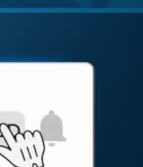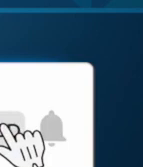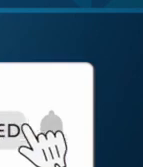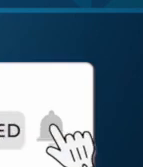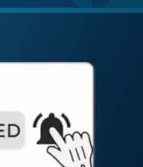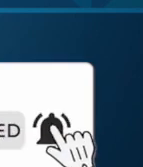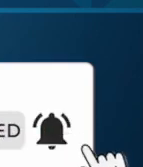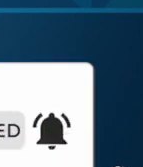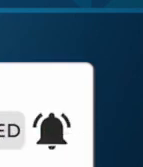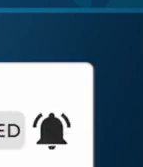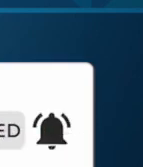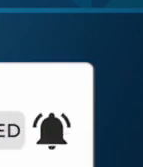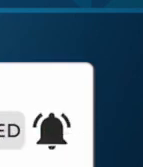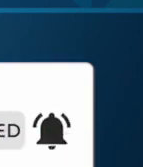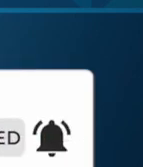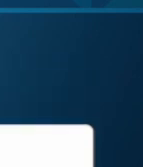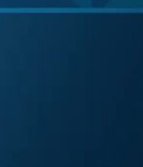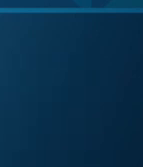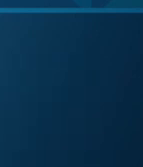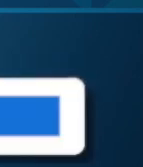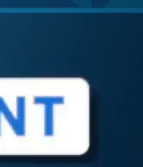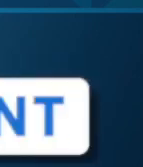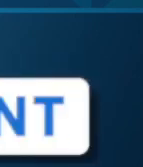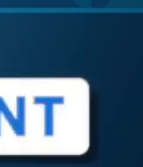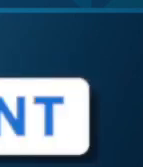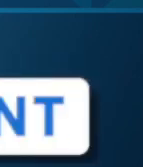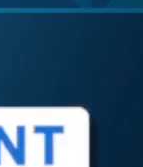RTTL, hanehan botão notificação.